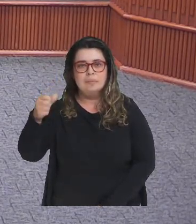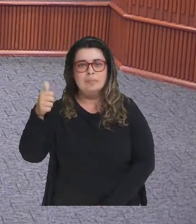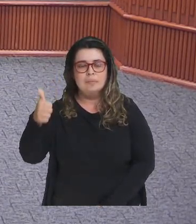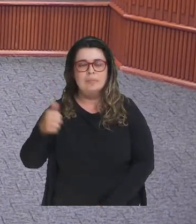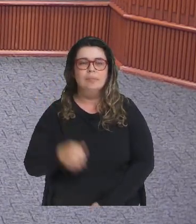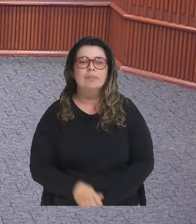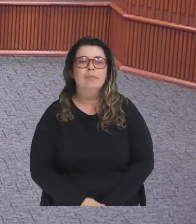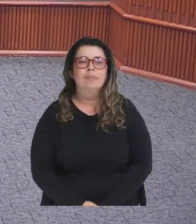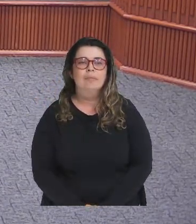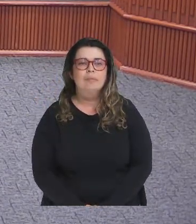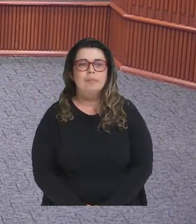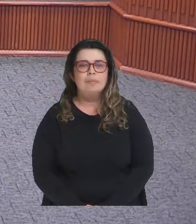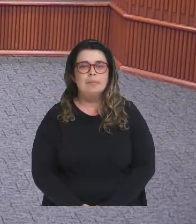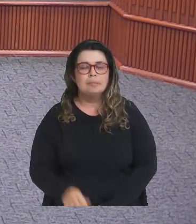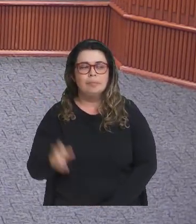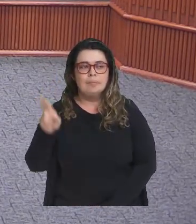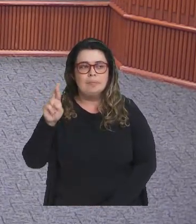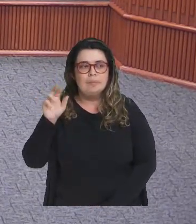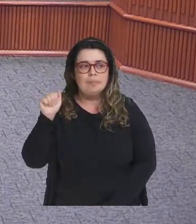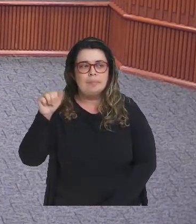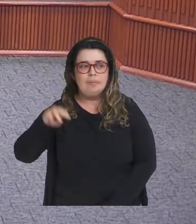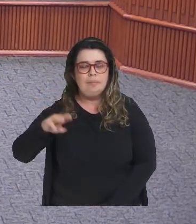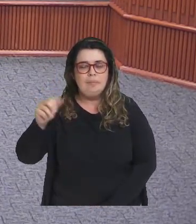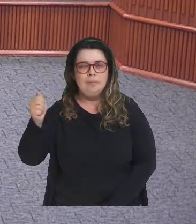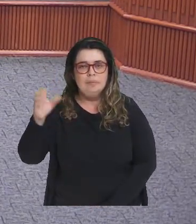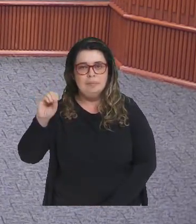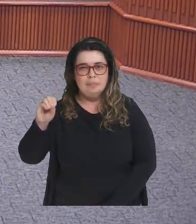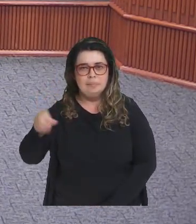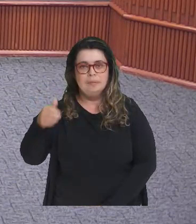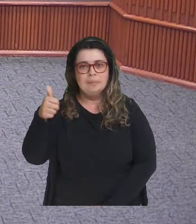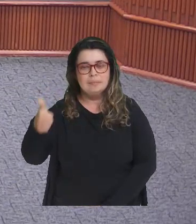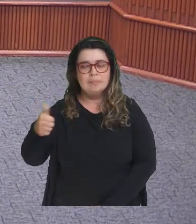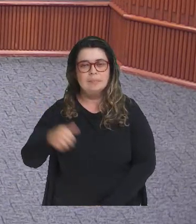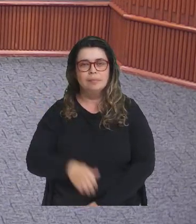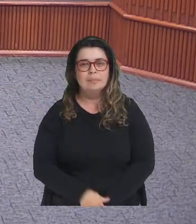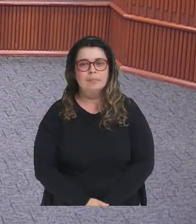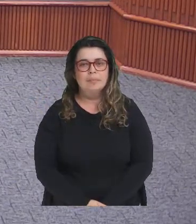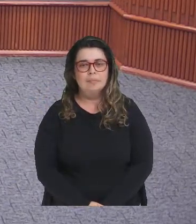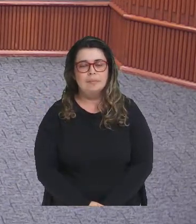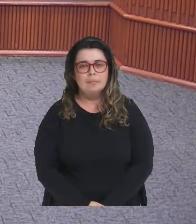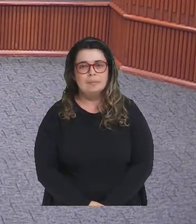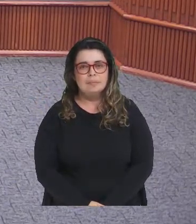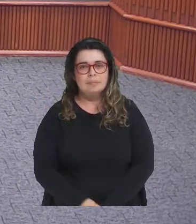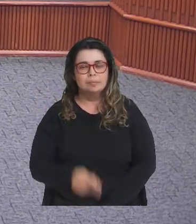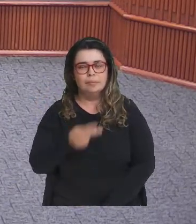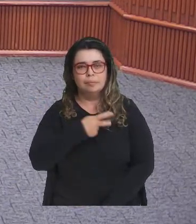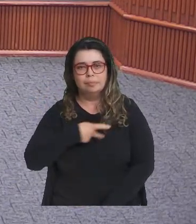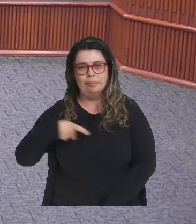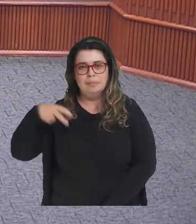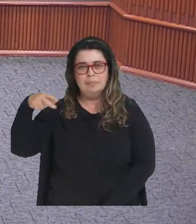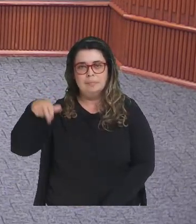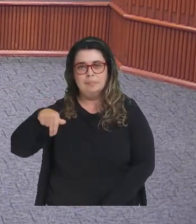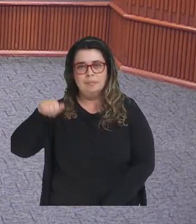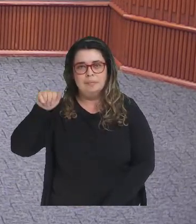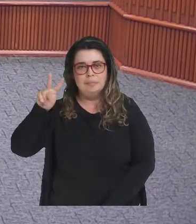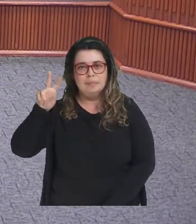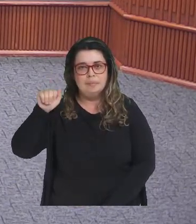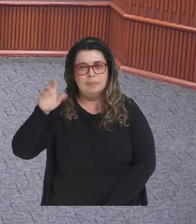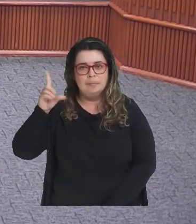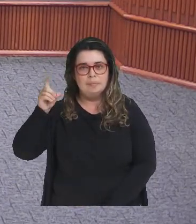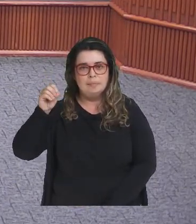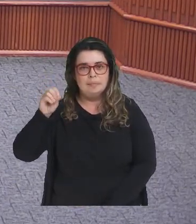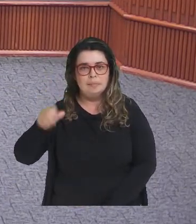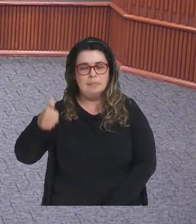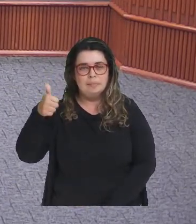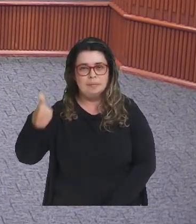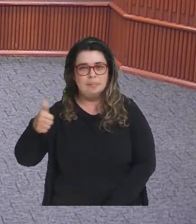Luiz Antônio Ramon. Ramon, presente. Nivaldo dos Santos. Pastor Nivaldo,